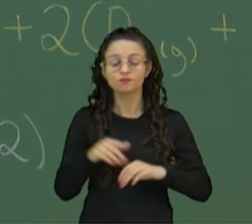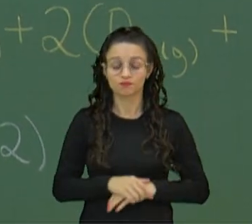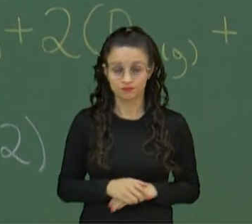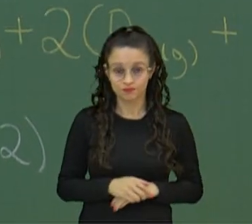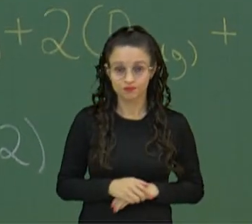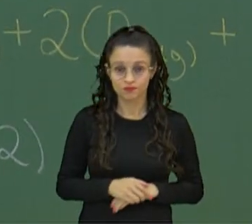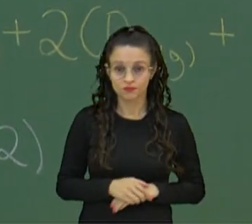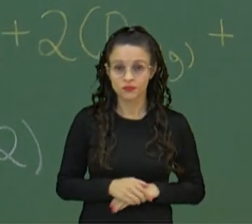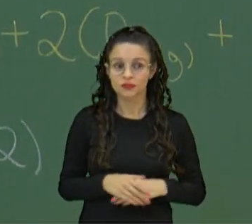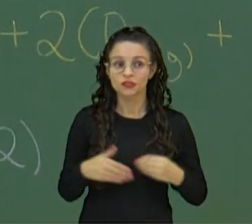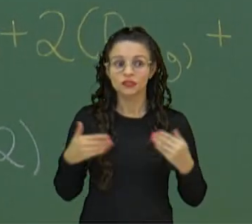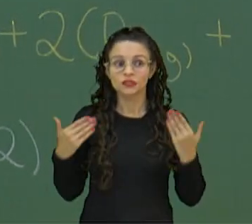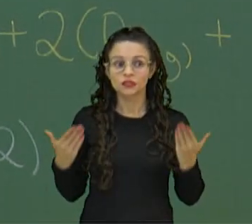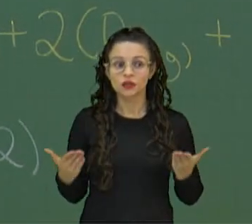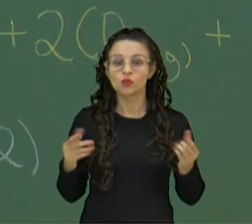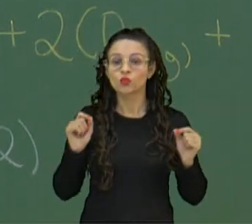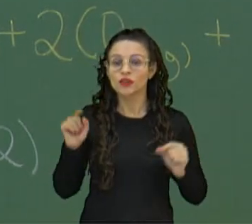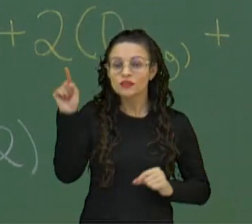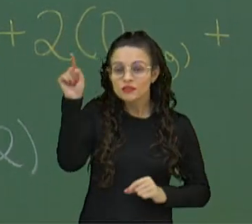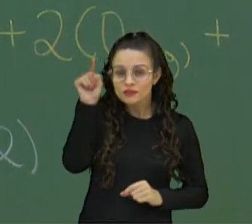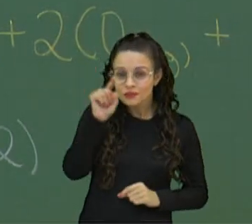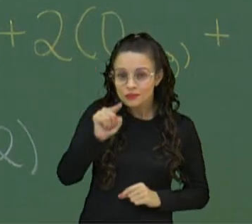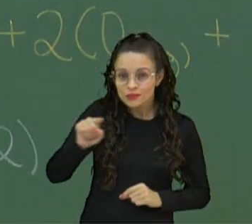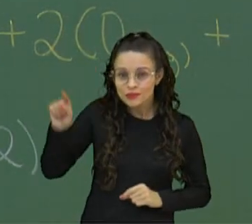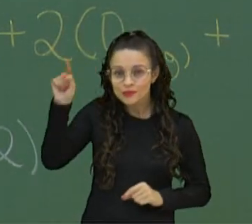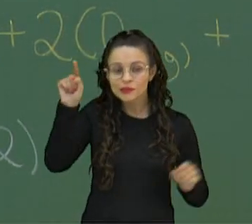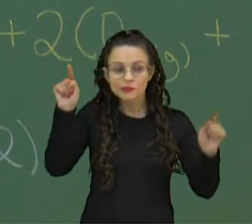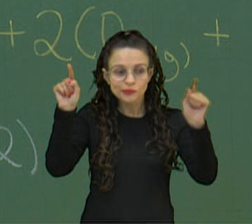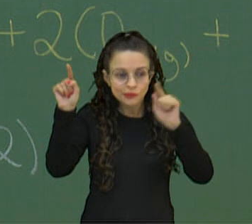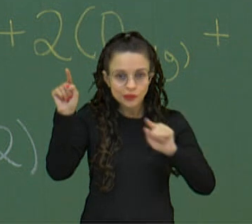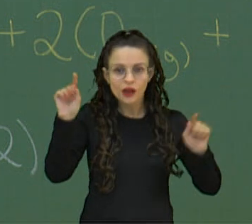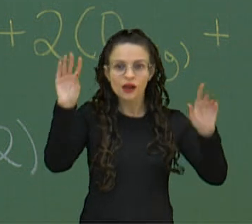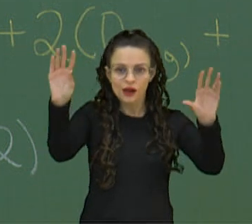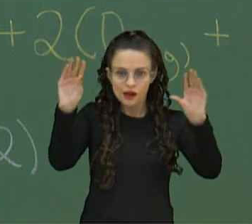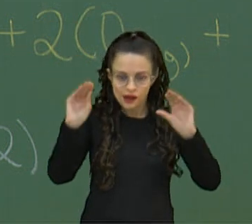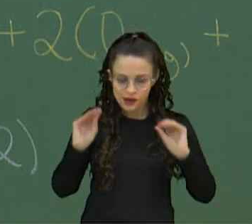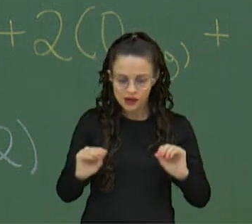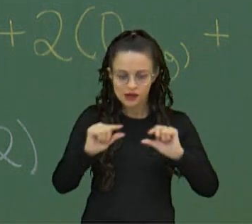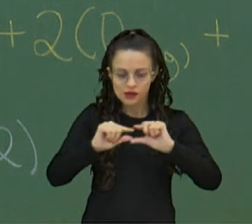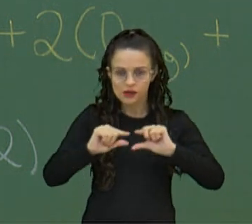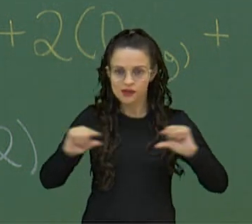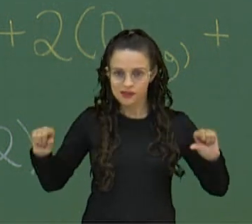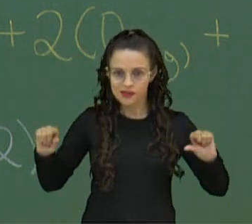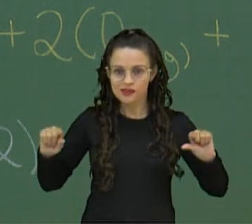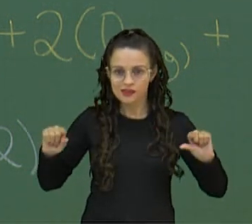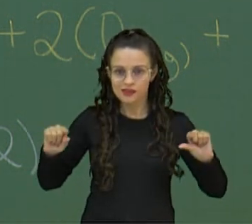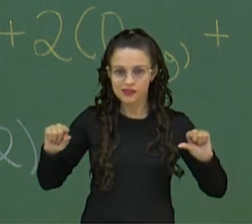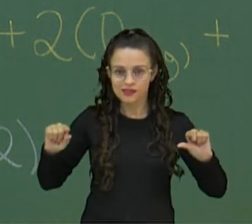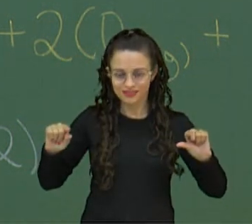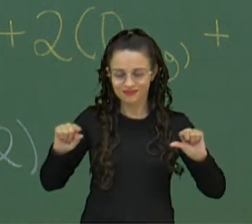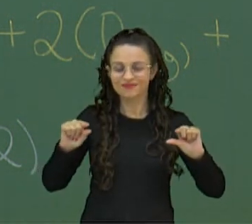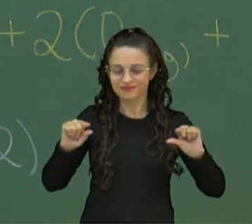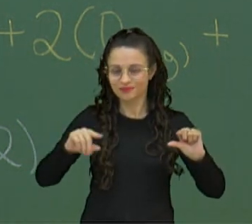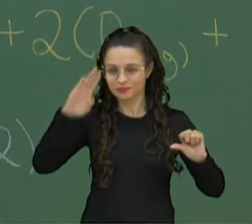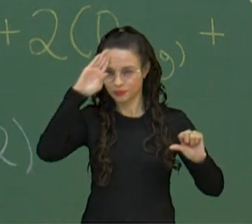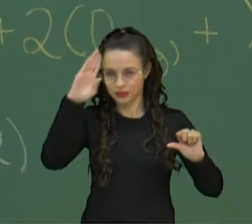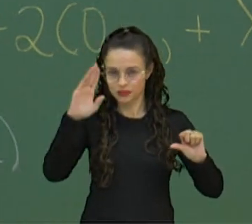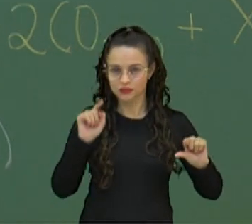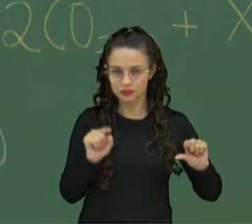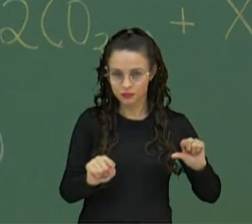Então, os componentes que estão circulados formam a minha equação termoquímica principal com